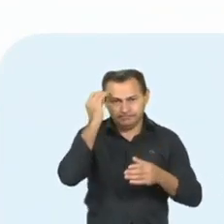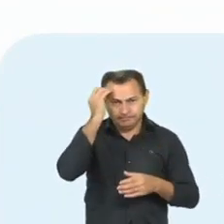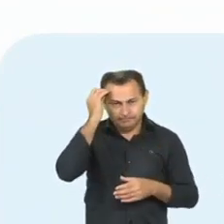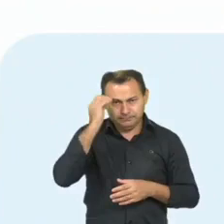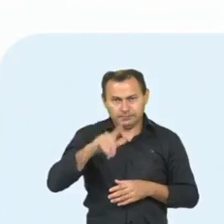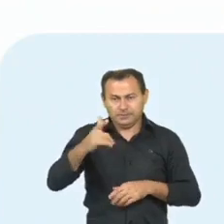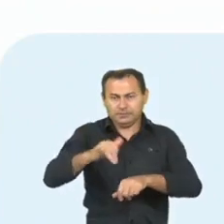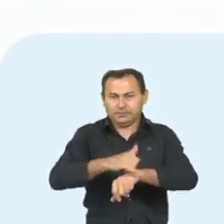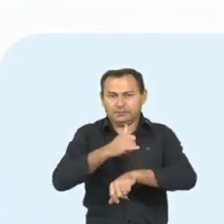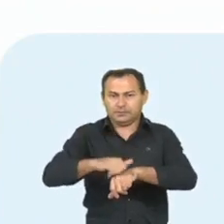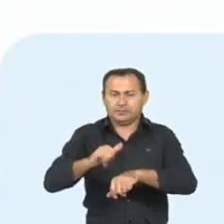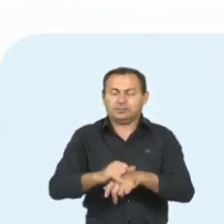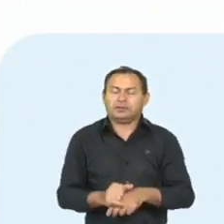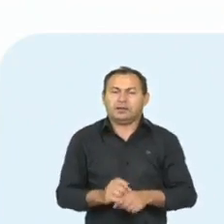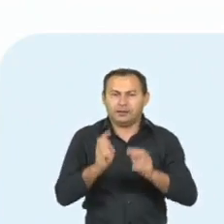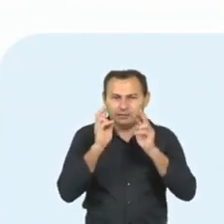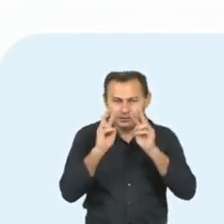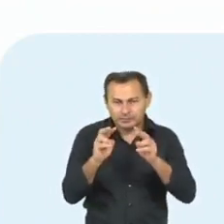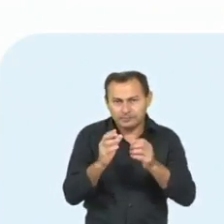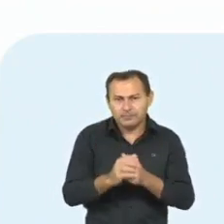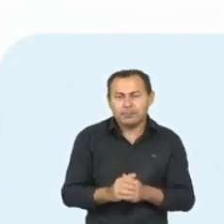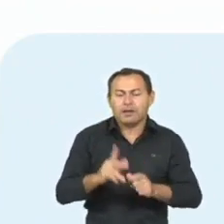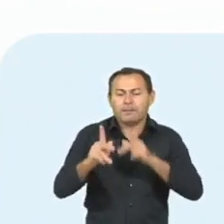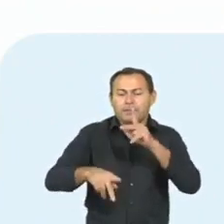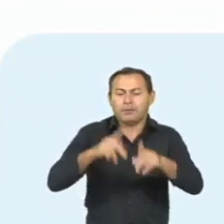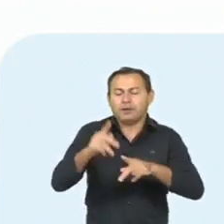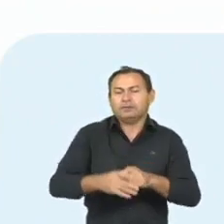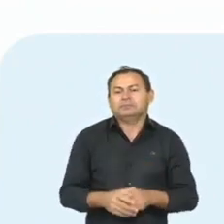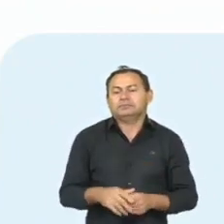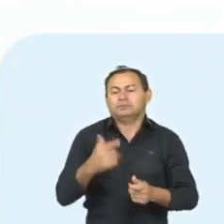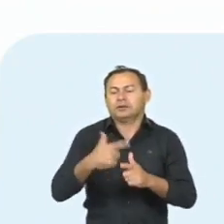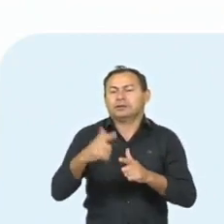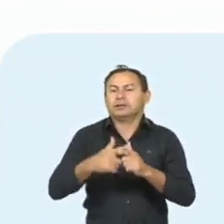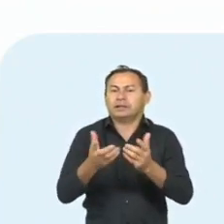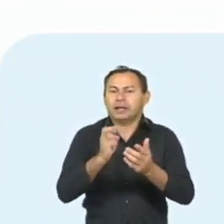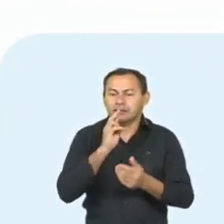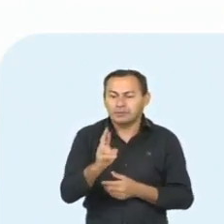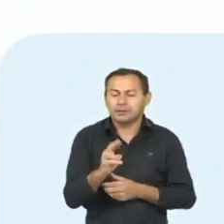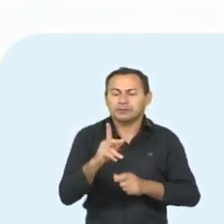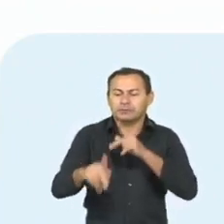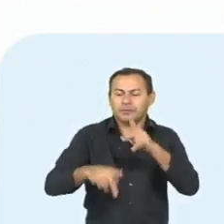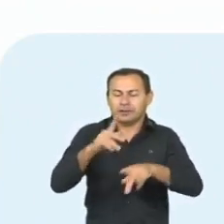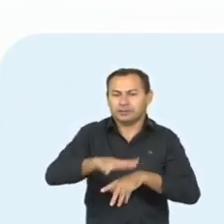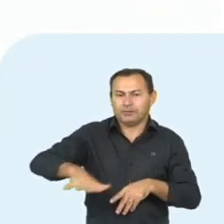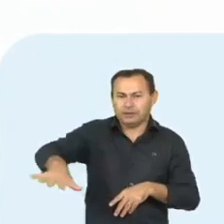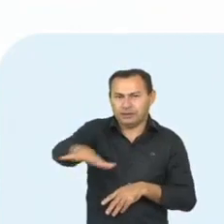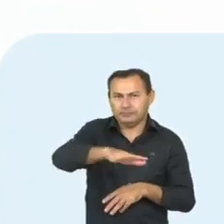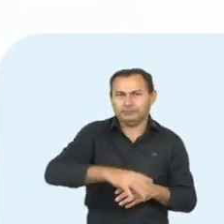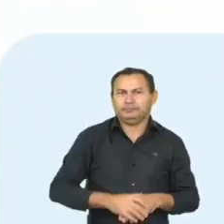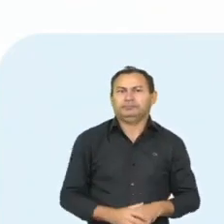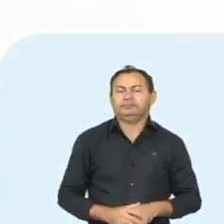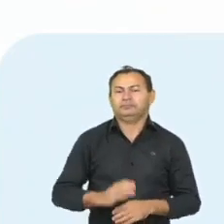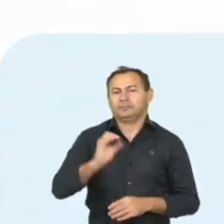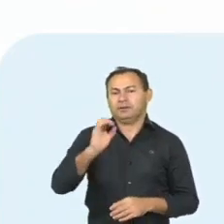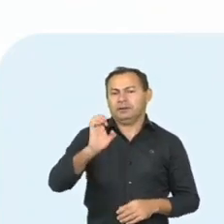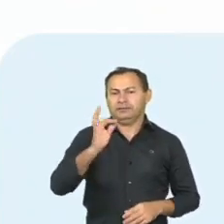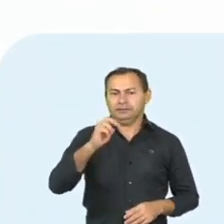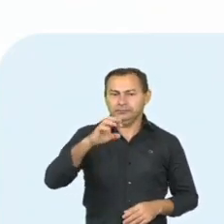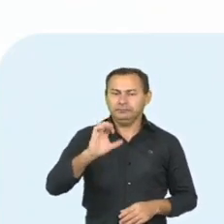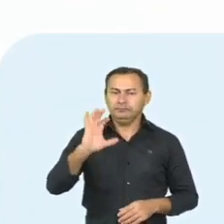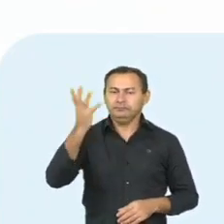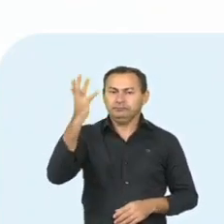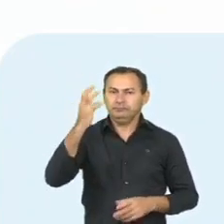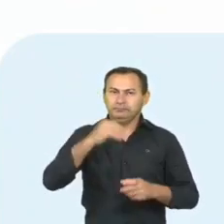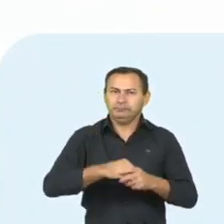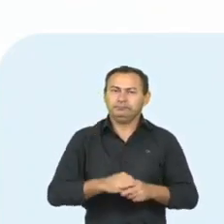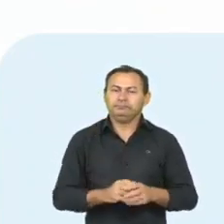outra estratégia, levando em consideração a população, o problema que eu quero responder também sobre aquela população. Coeficiente de incidência acumulada